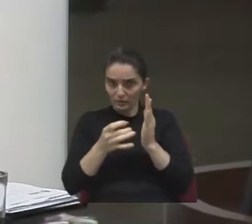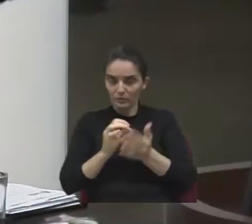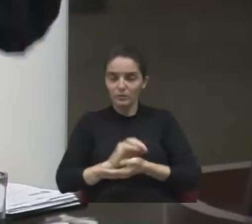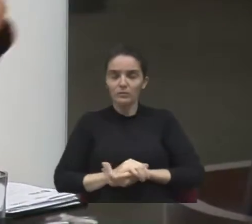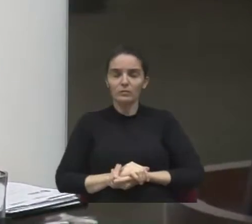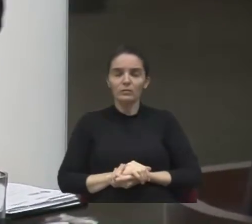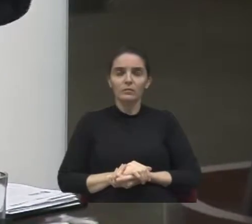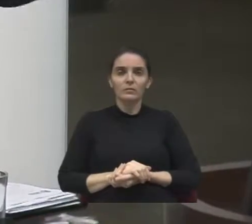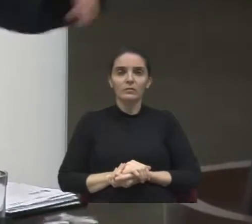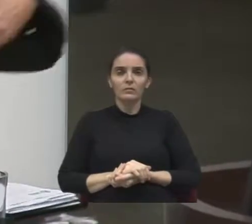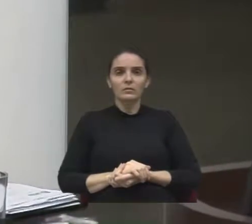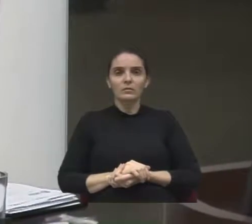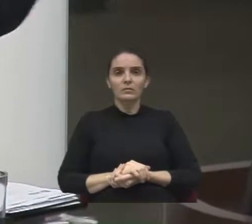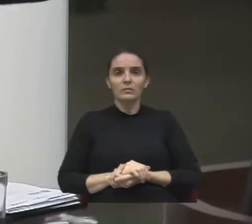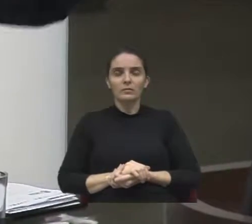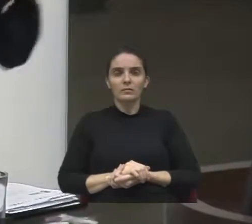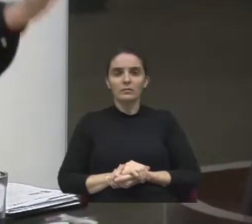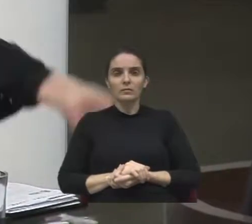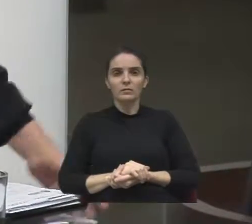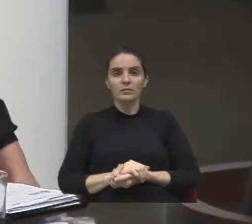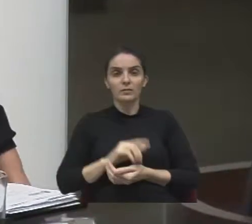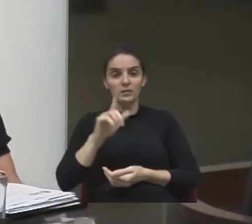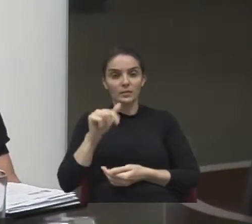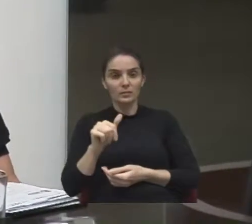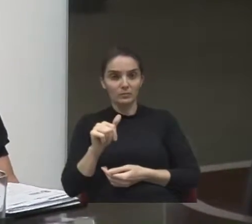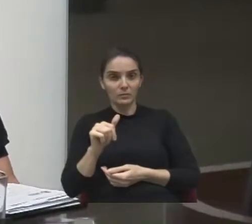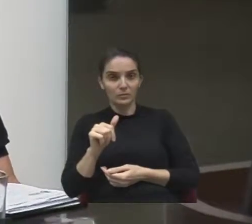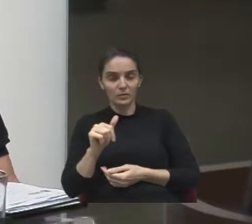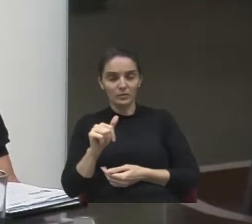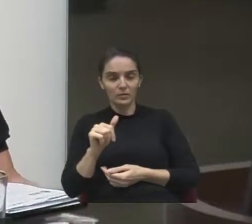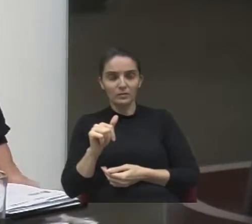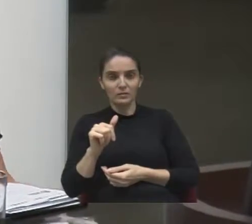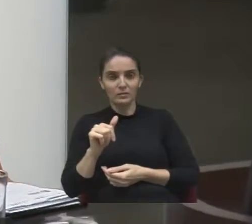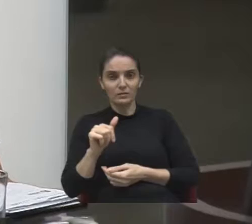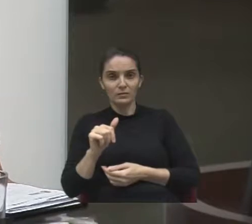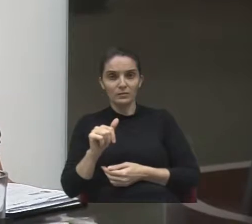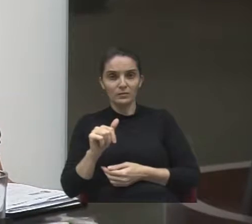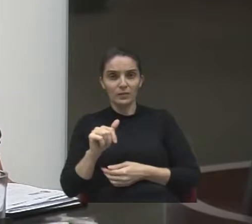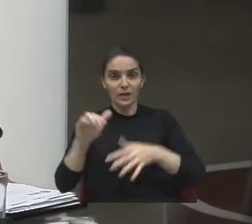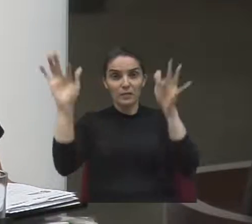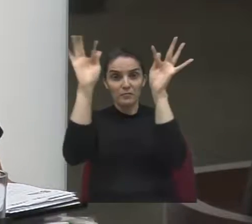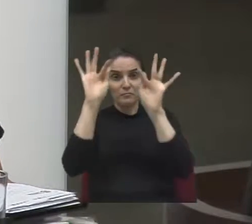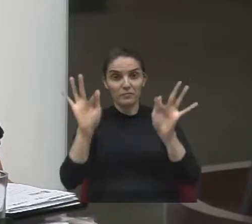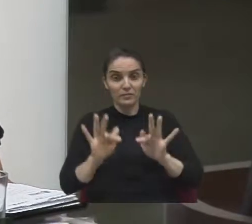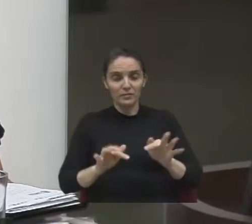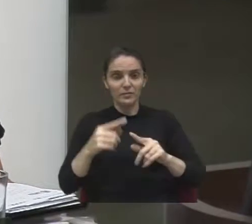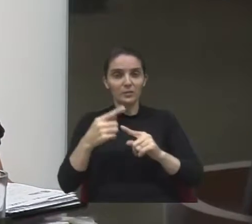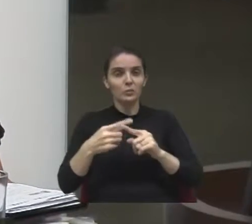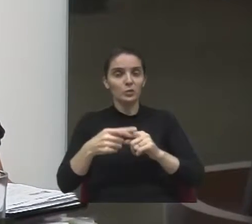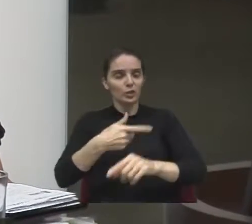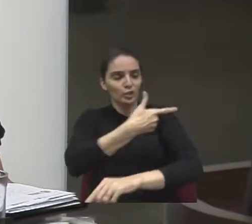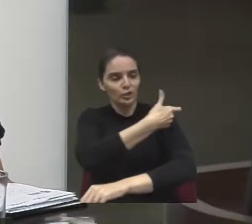tivemos e comemoramos o ganho com esse material descartável.